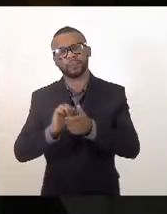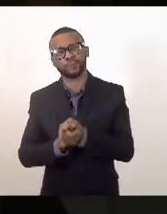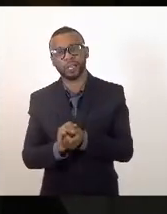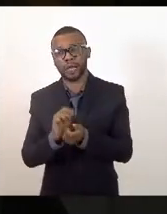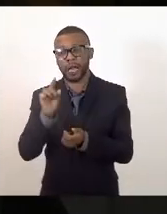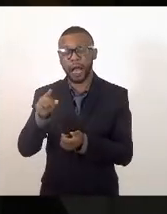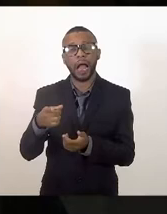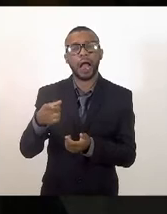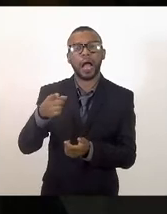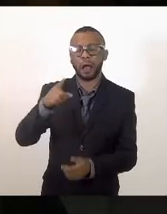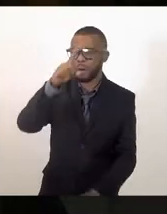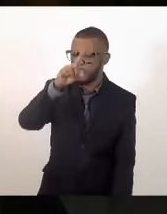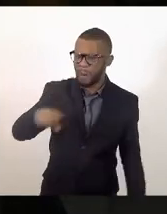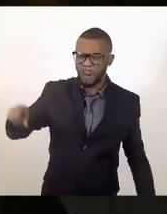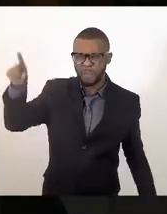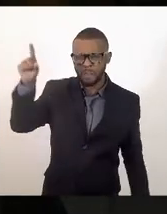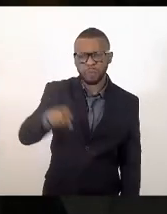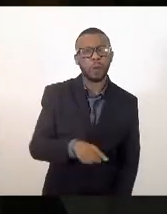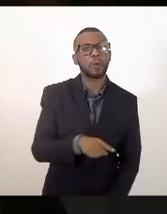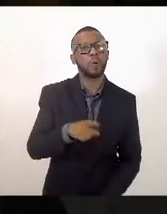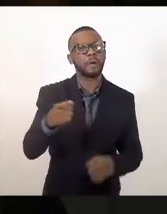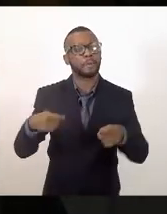de um governador.